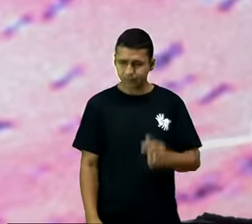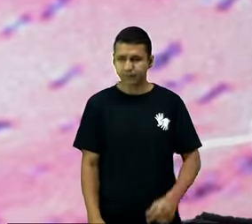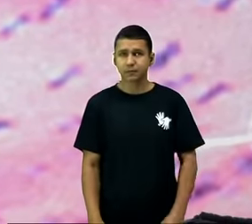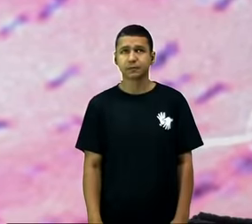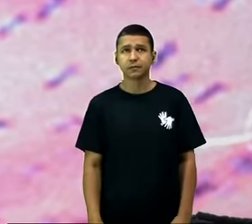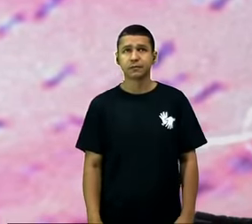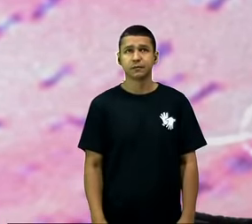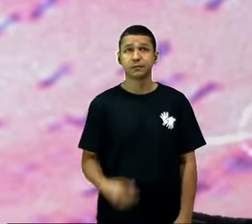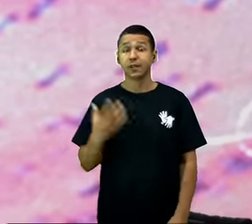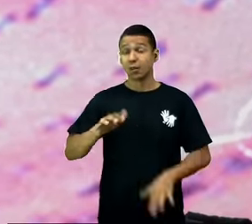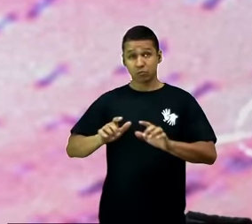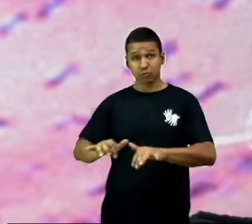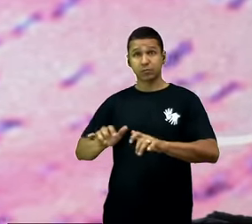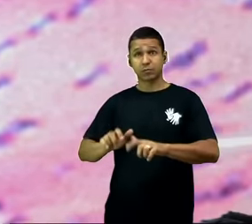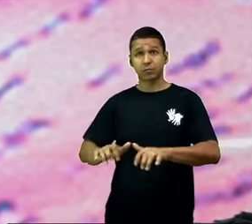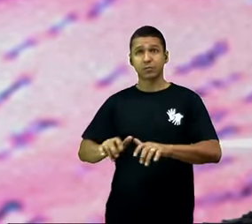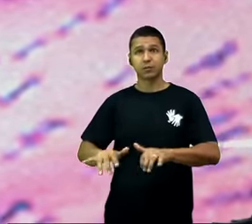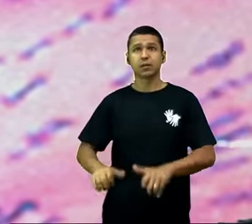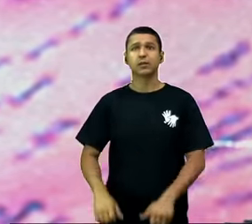Traz o teclado aí.